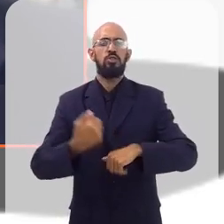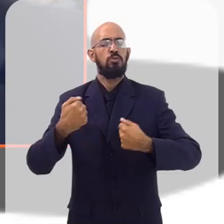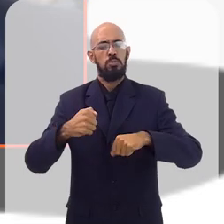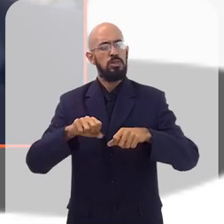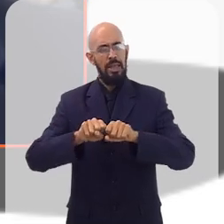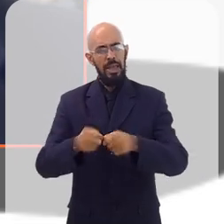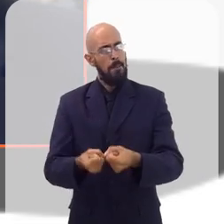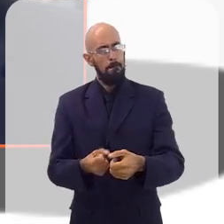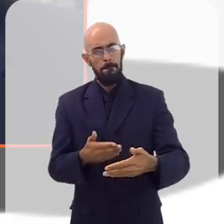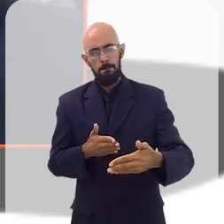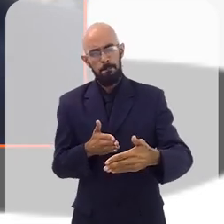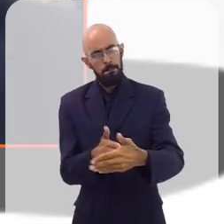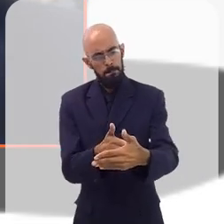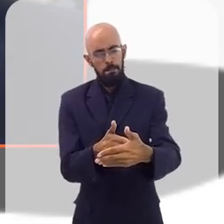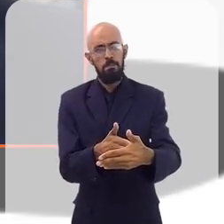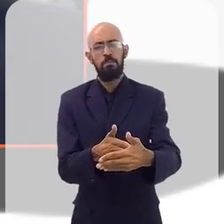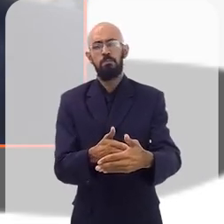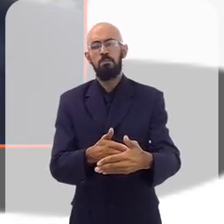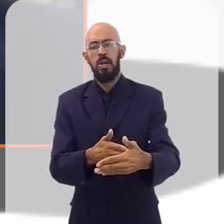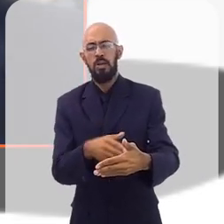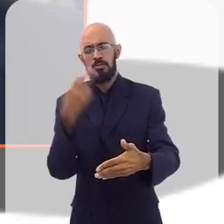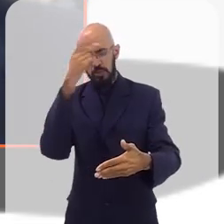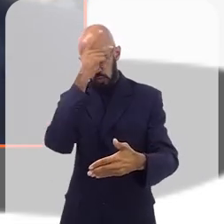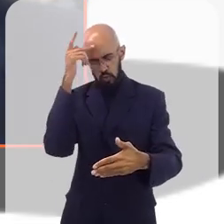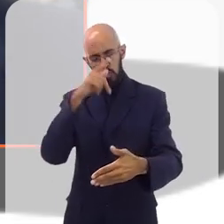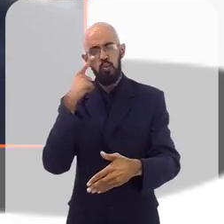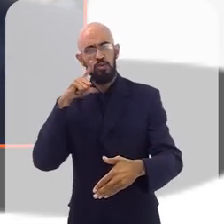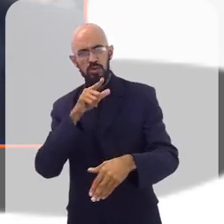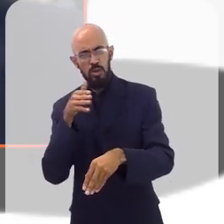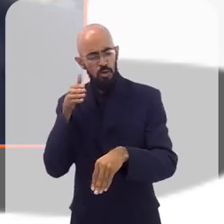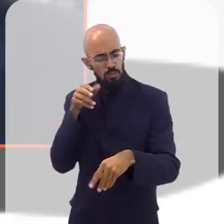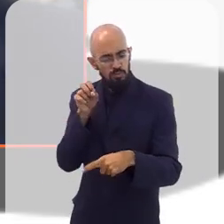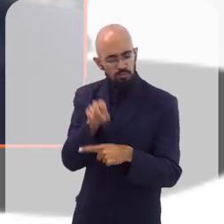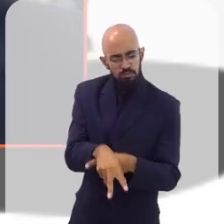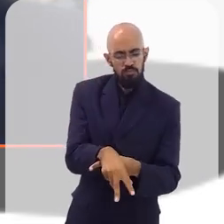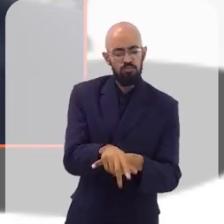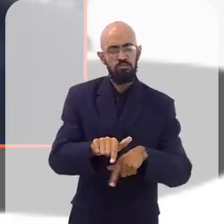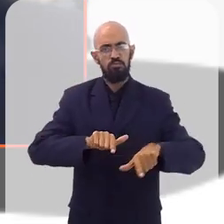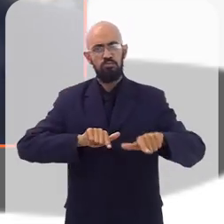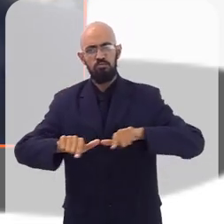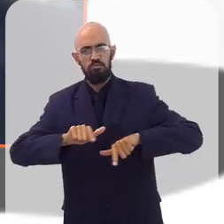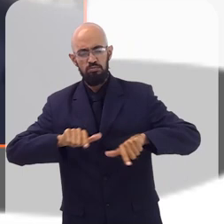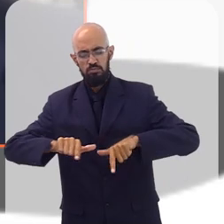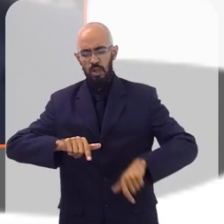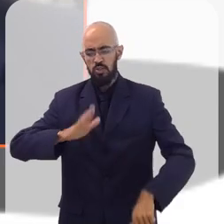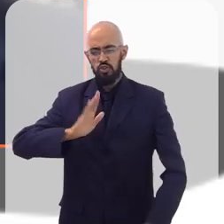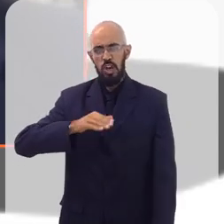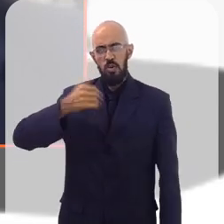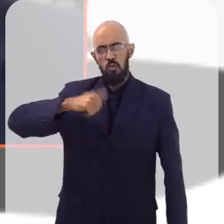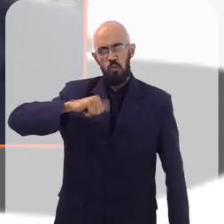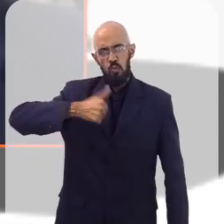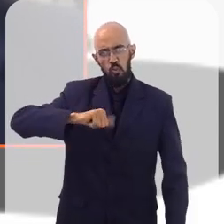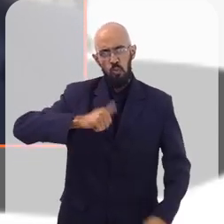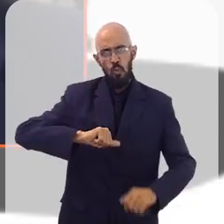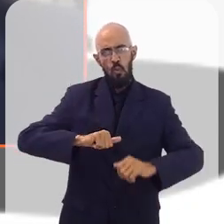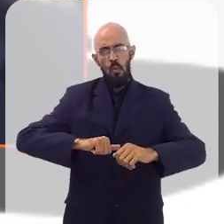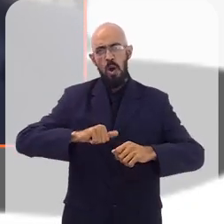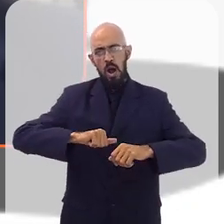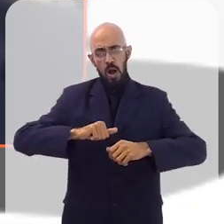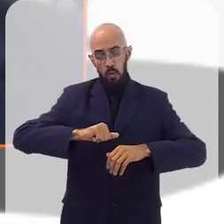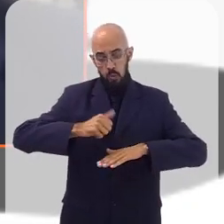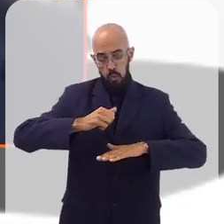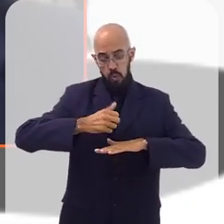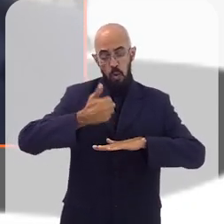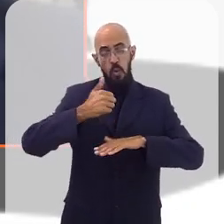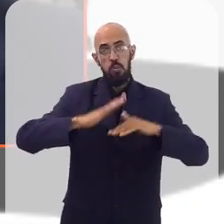seja na questão do profissionalismo a gente tem que quebrar essa barreira para que essas pessoas possam estar entrando